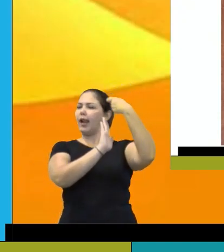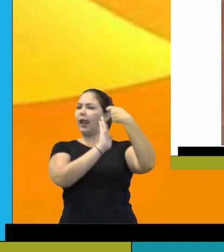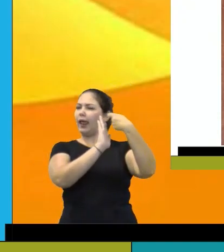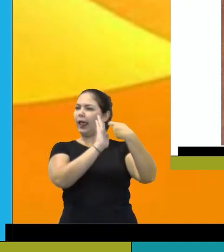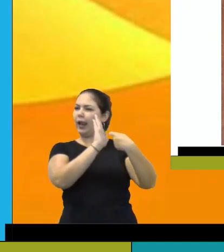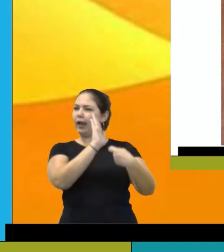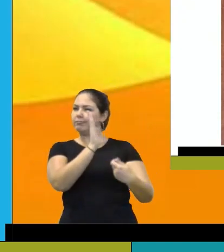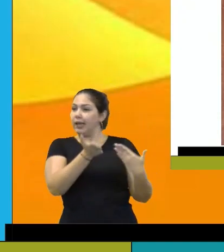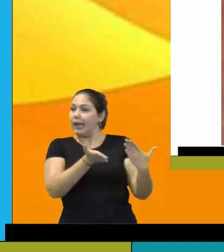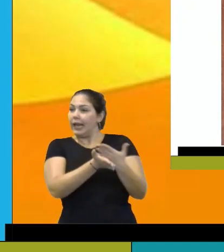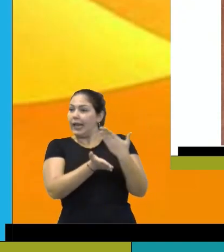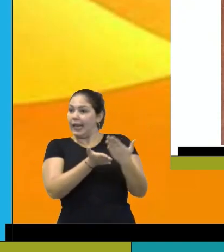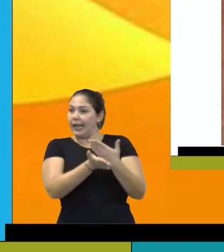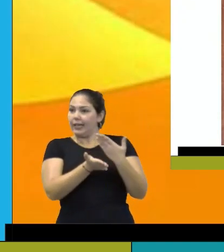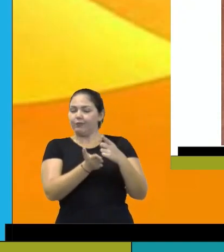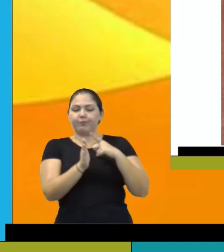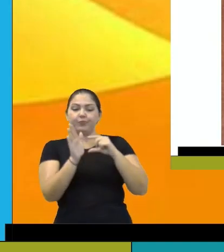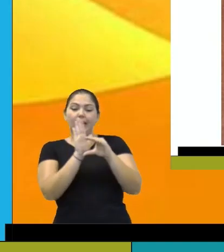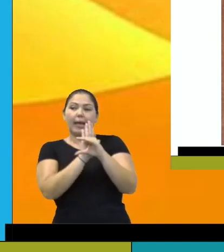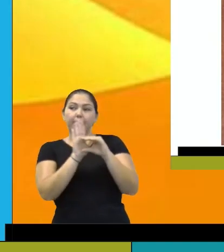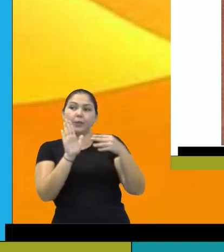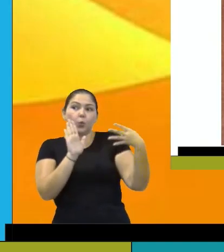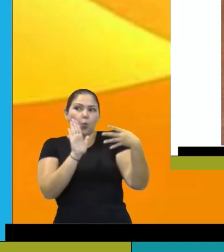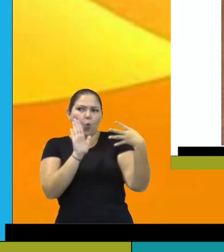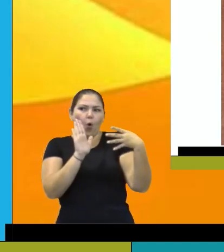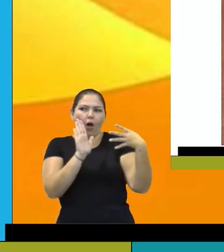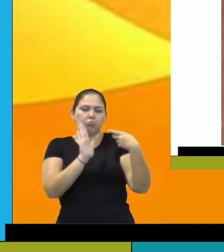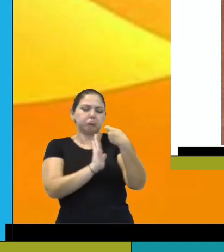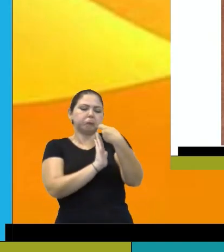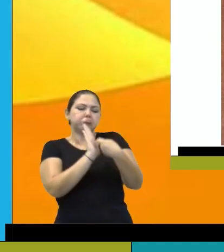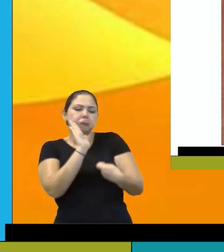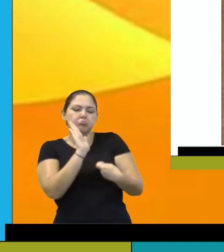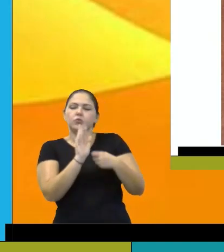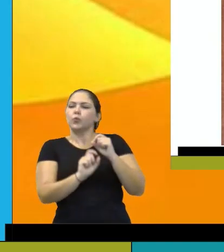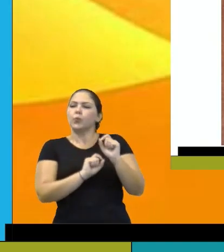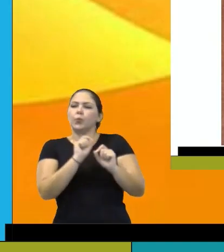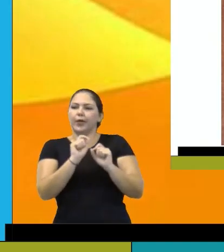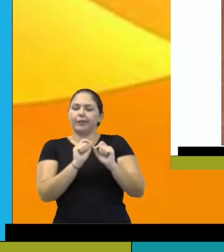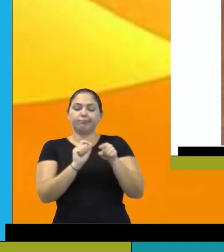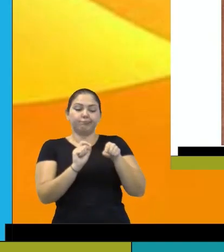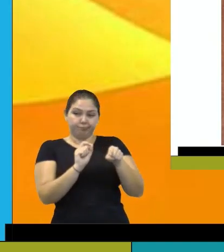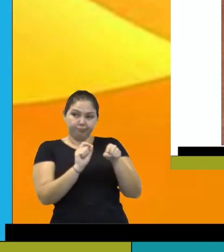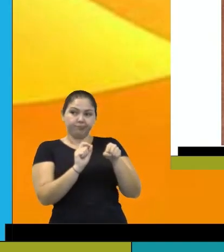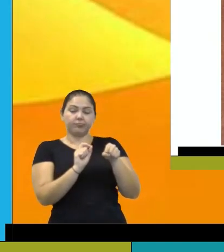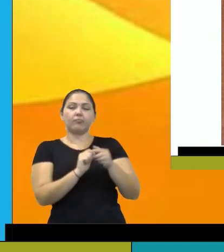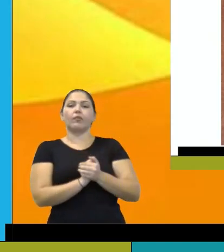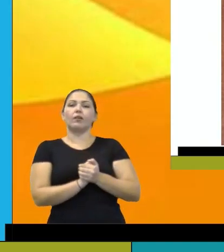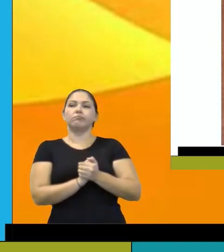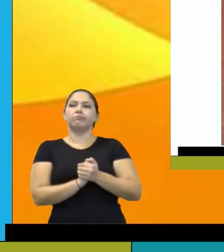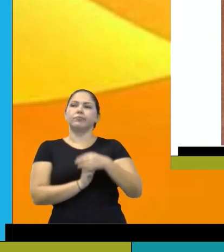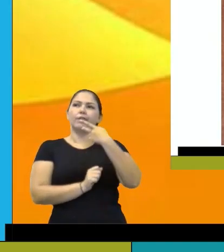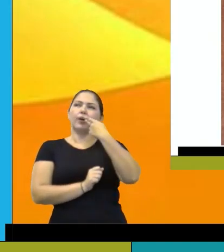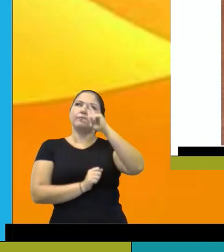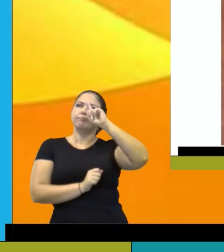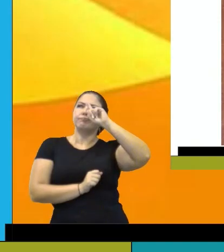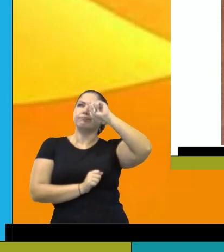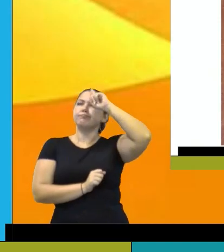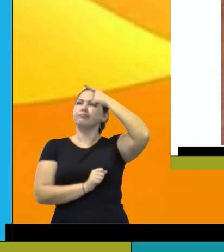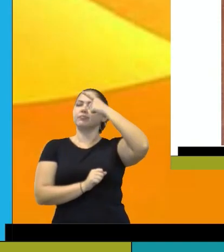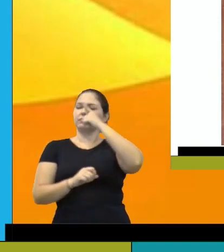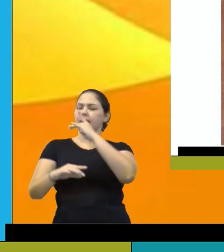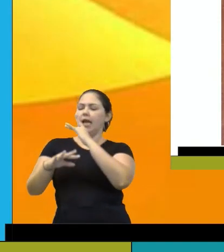que ele escreve no capítulo 4 do livro. Lá no capítulo 4 da República, Platão ele apresenta o que